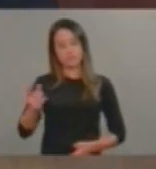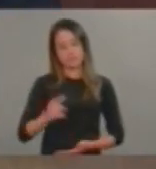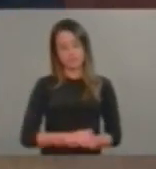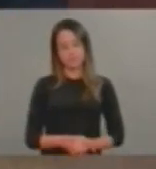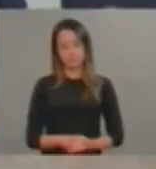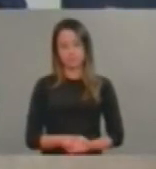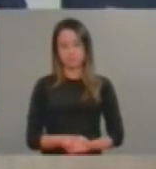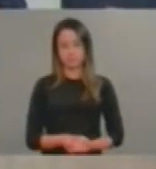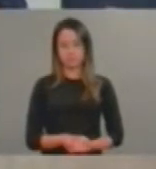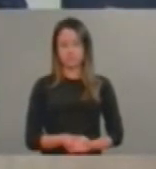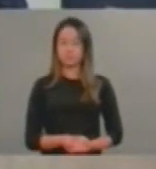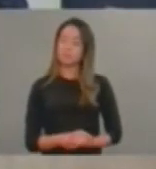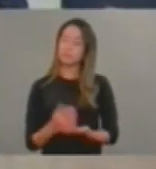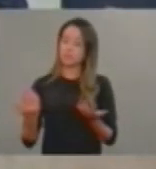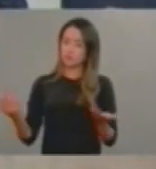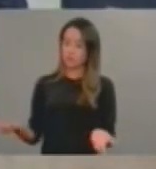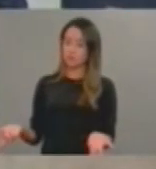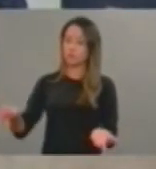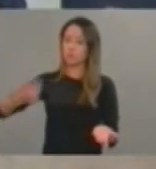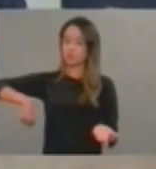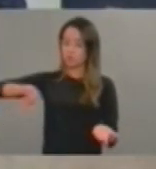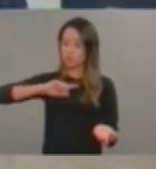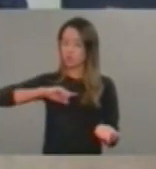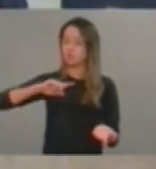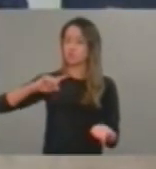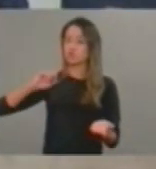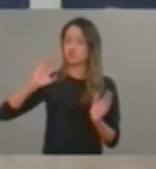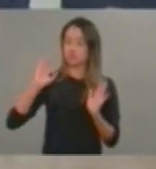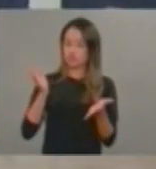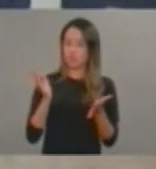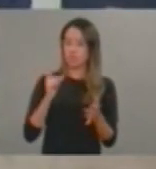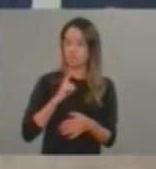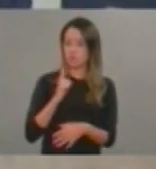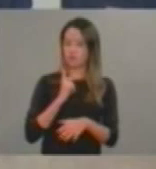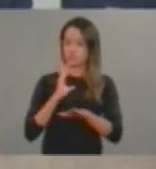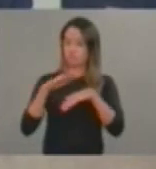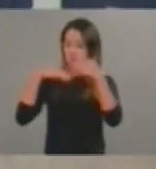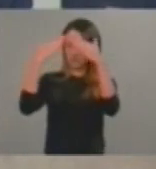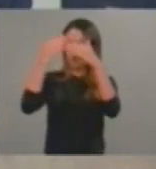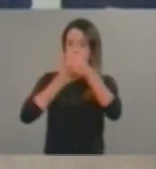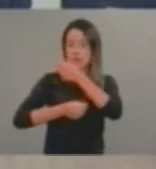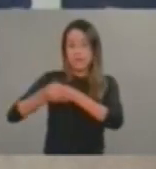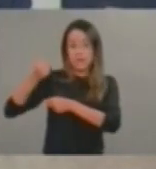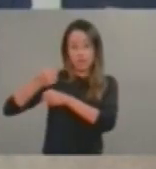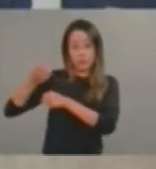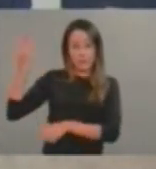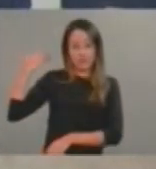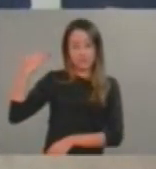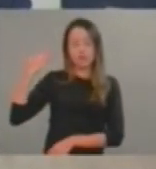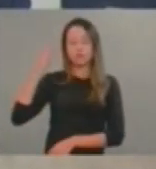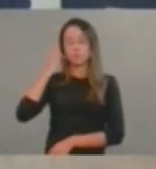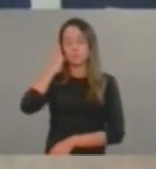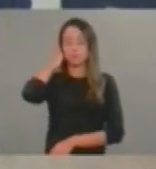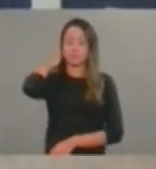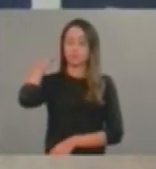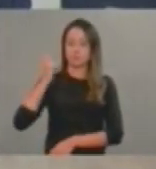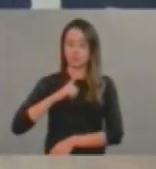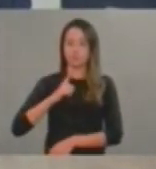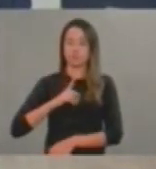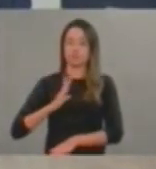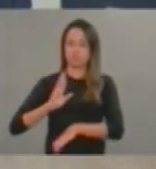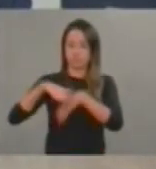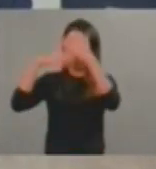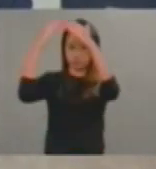E agora nós tivemos, como Vossa Excelência colocou, nós tivemos um crescimento ano passado, nominalmente, nós tivemos um crescimento da